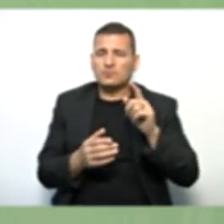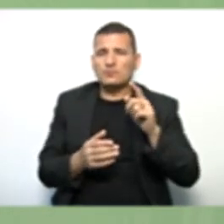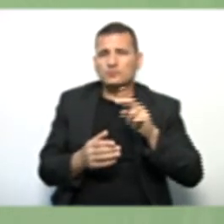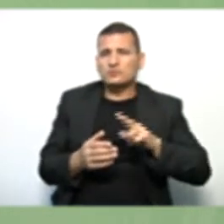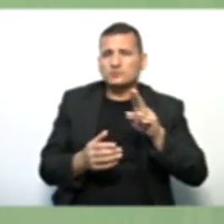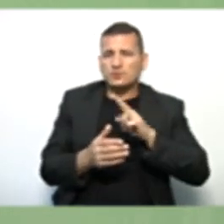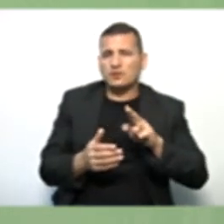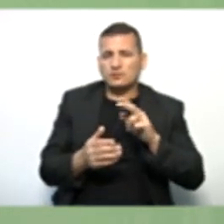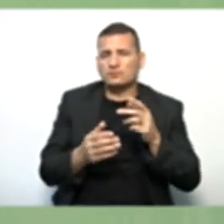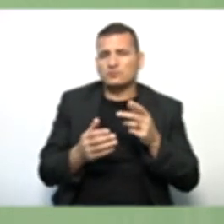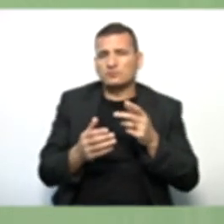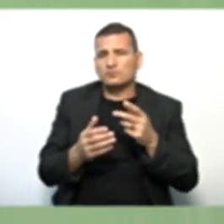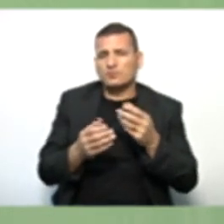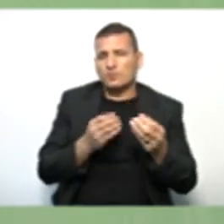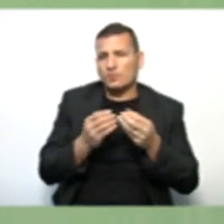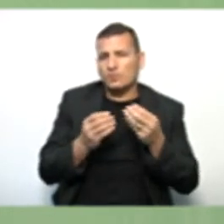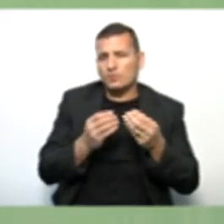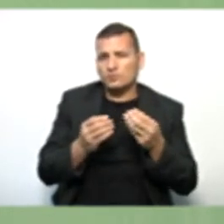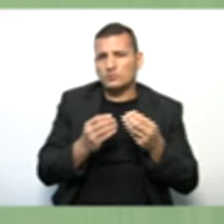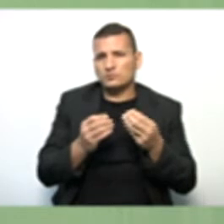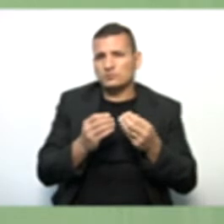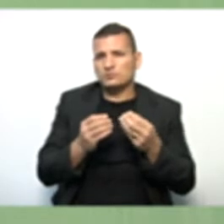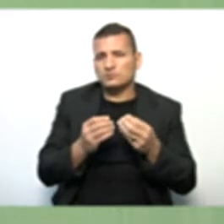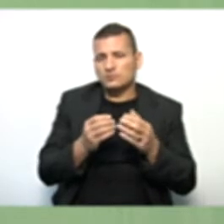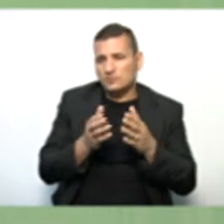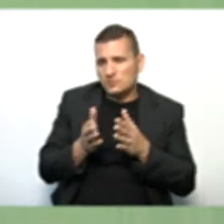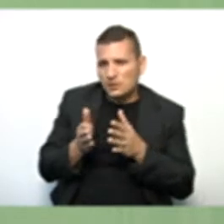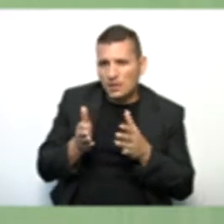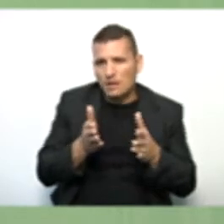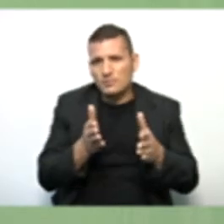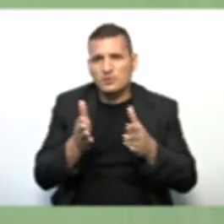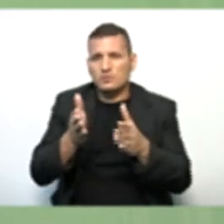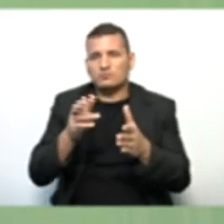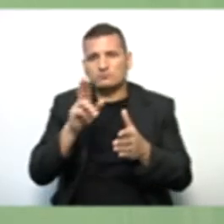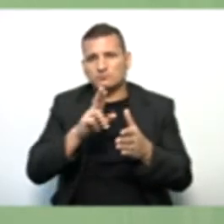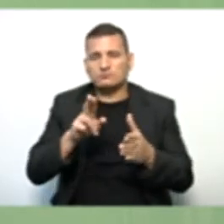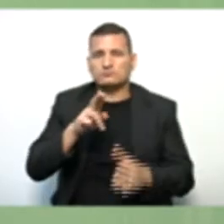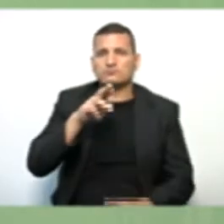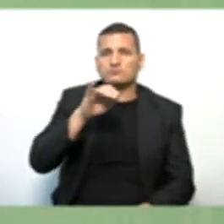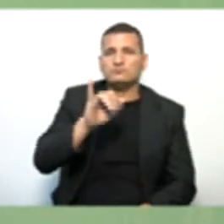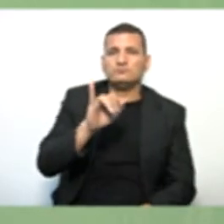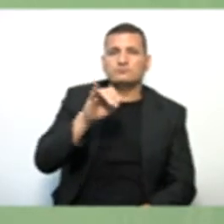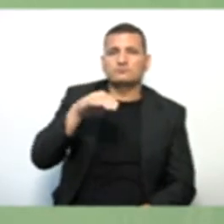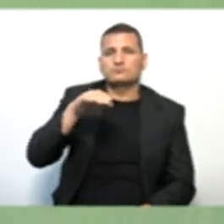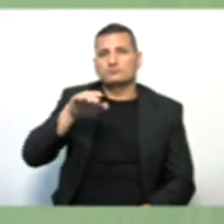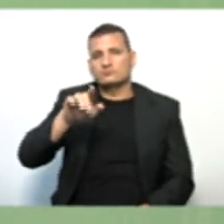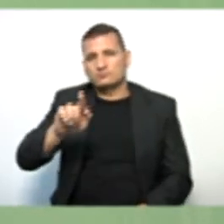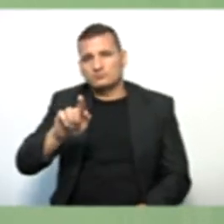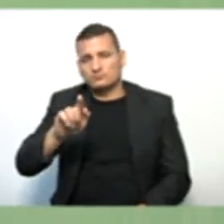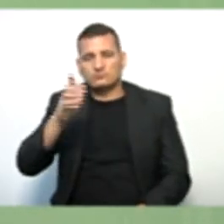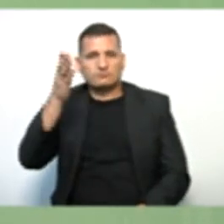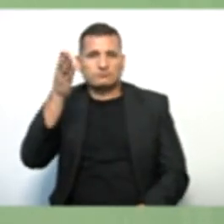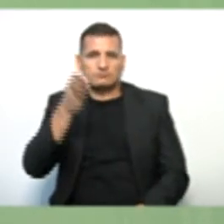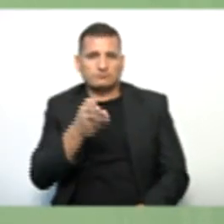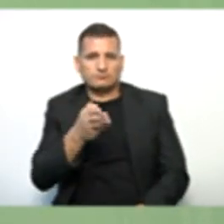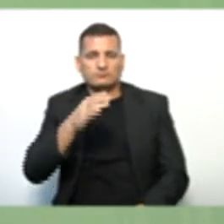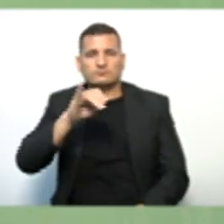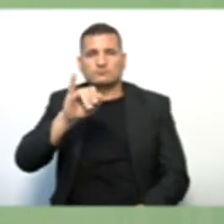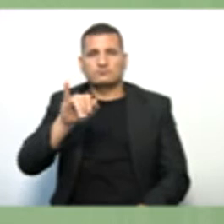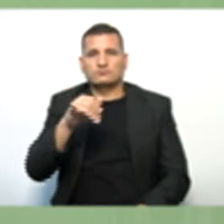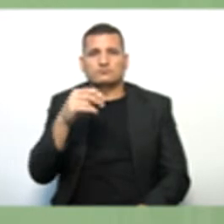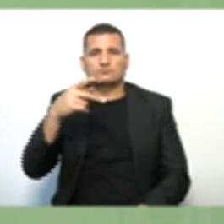quando a gente faz caminhos, tá, gente? Usa caminhos, img, barra,